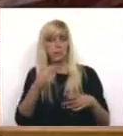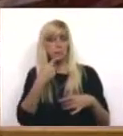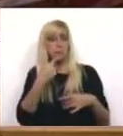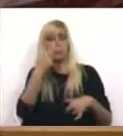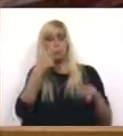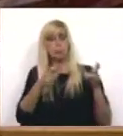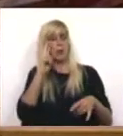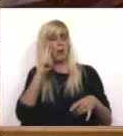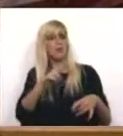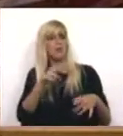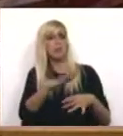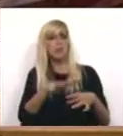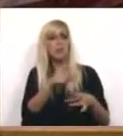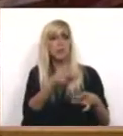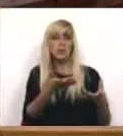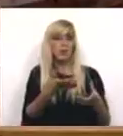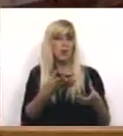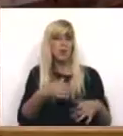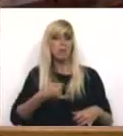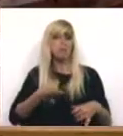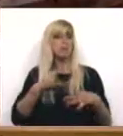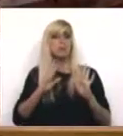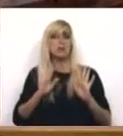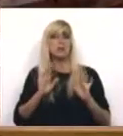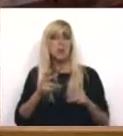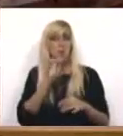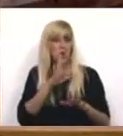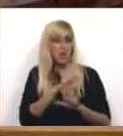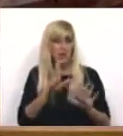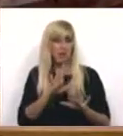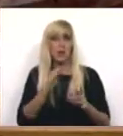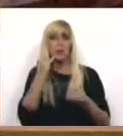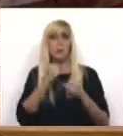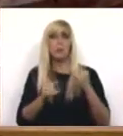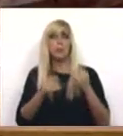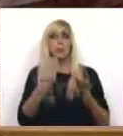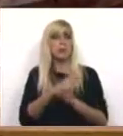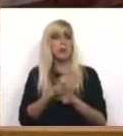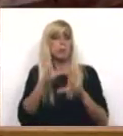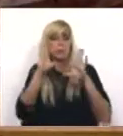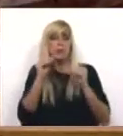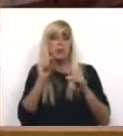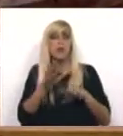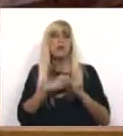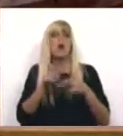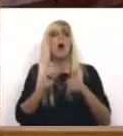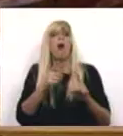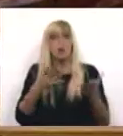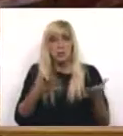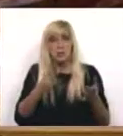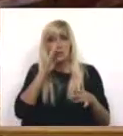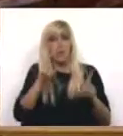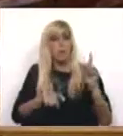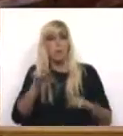viram-se perante uma circunstância verdadeiramente assustadora. Perante o perigo de incêndio, ficaram sem saber o que fazer. Ficaram sem saber se